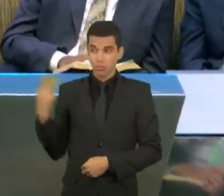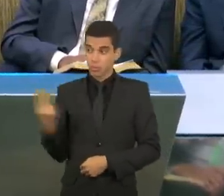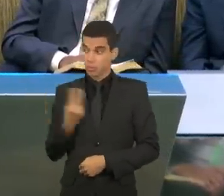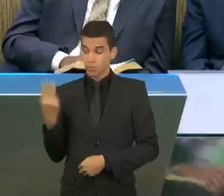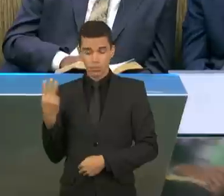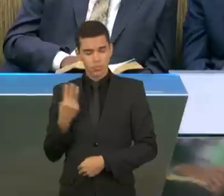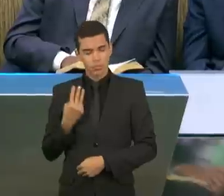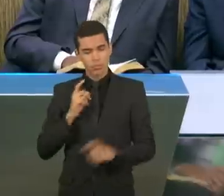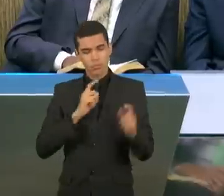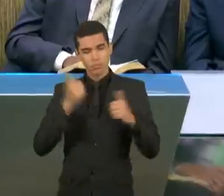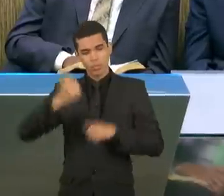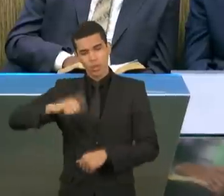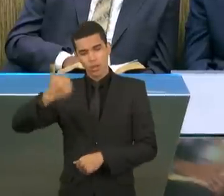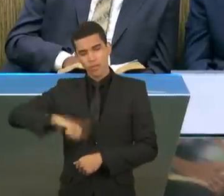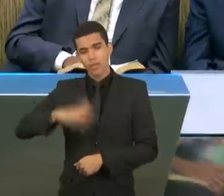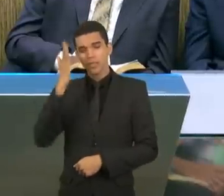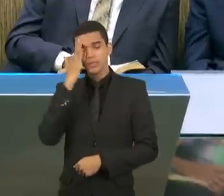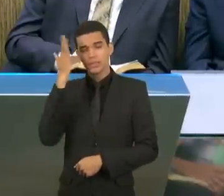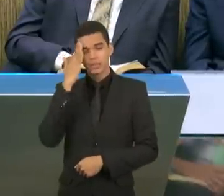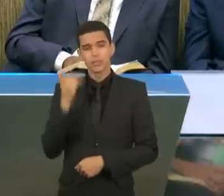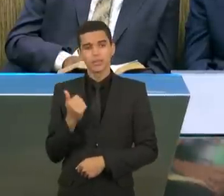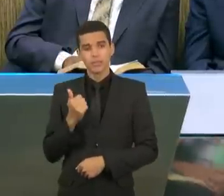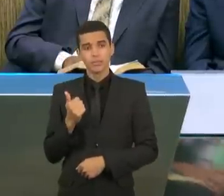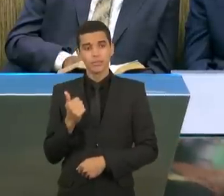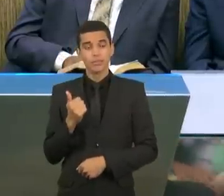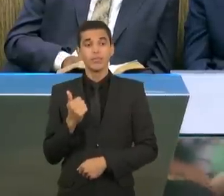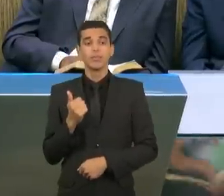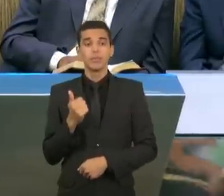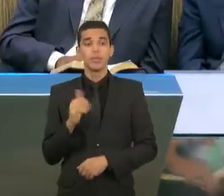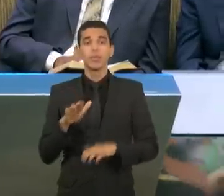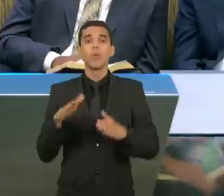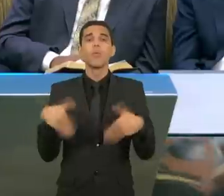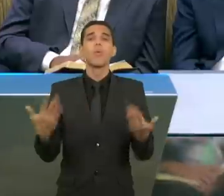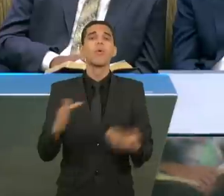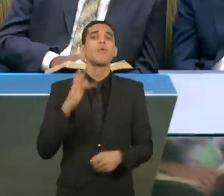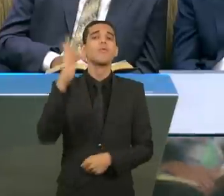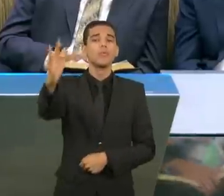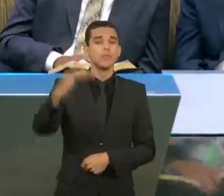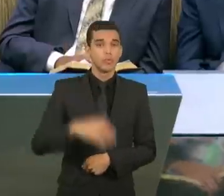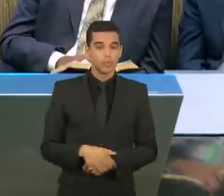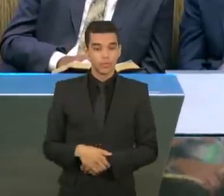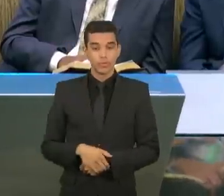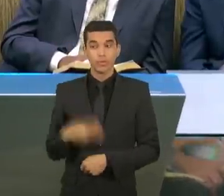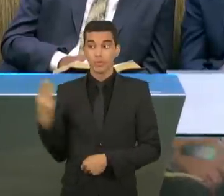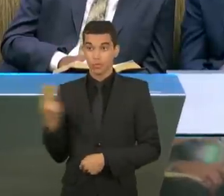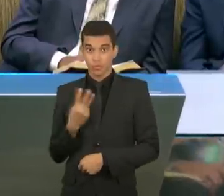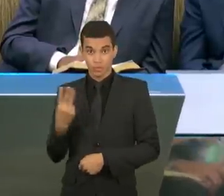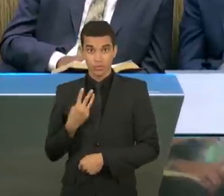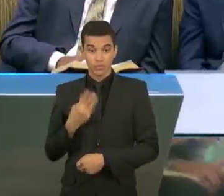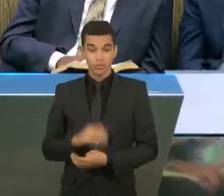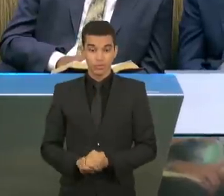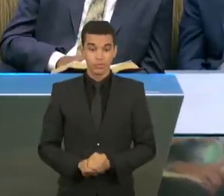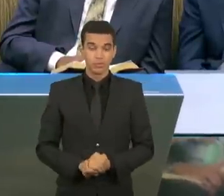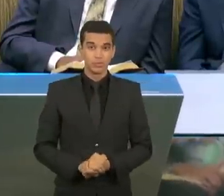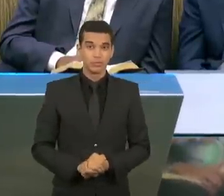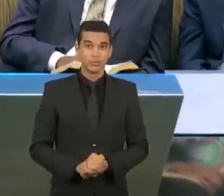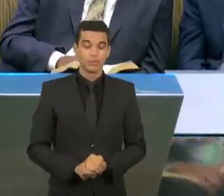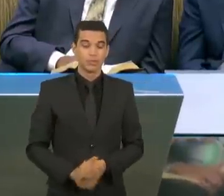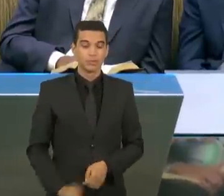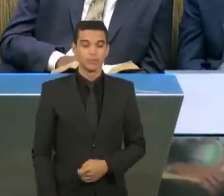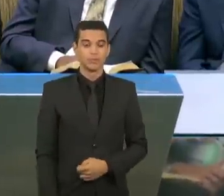plural, e saibamos, plural, o fim deles. É o Elohim, o plural singular.